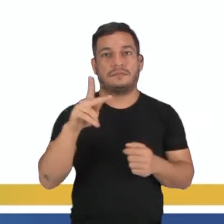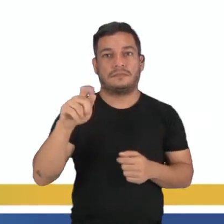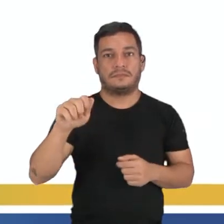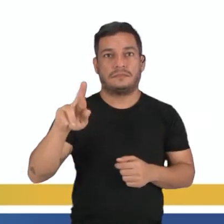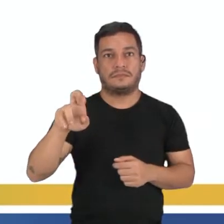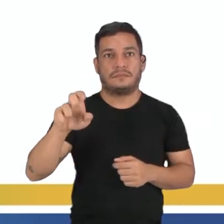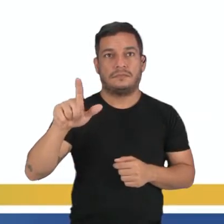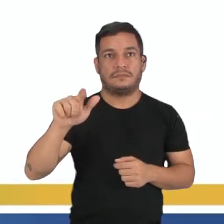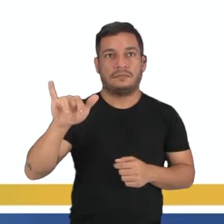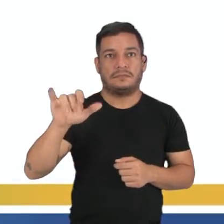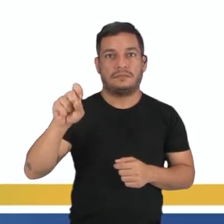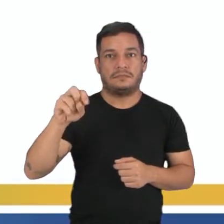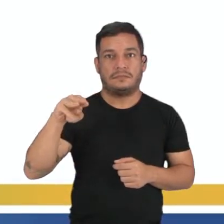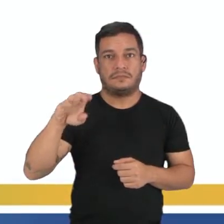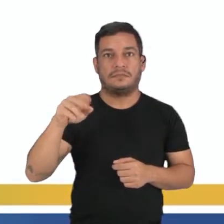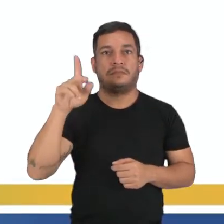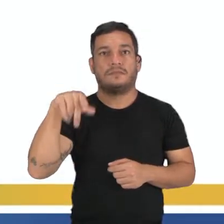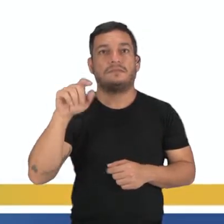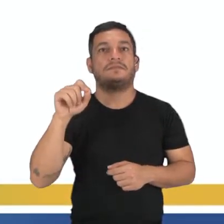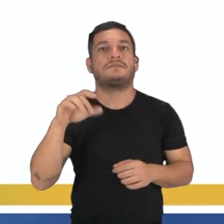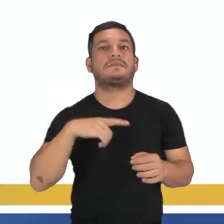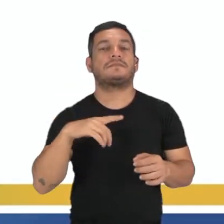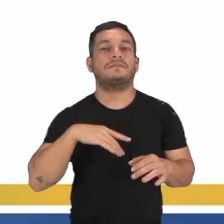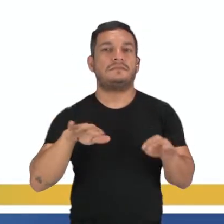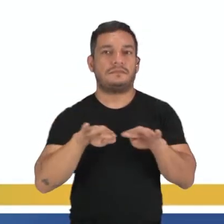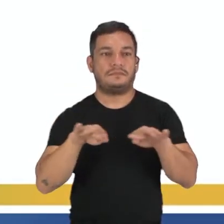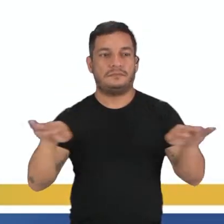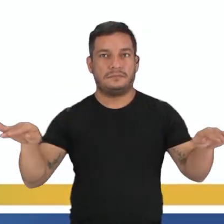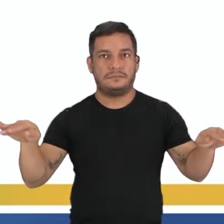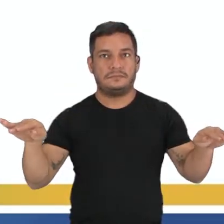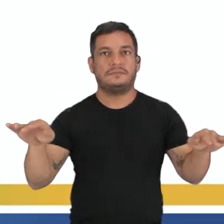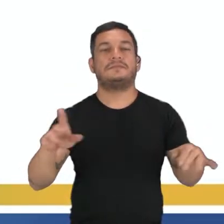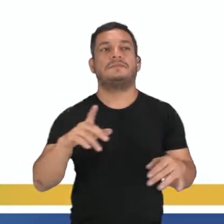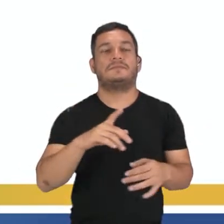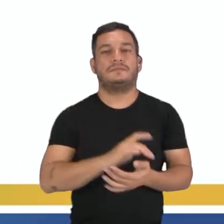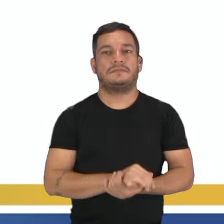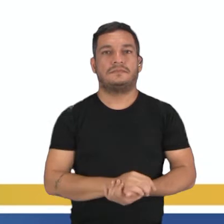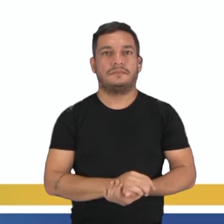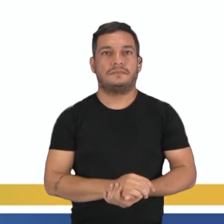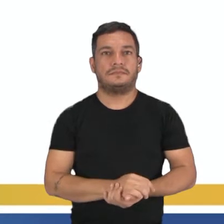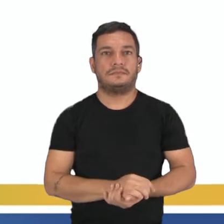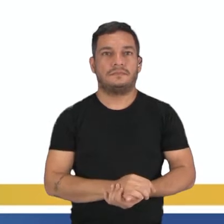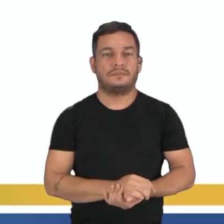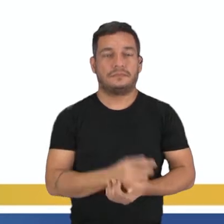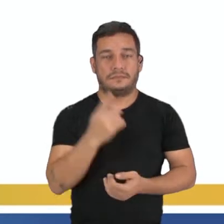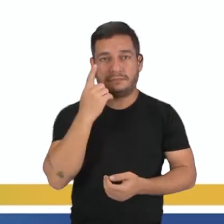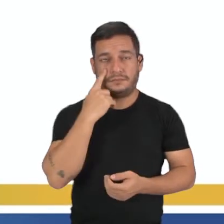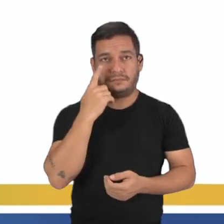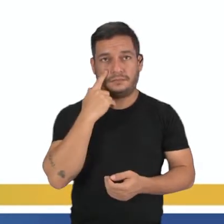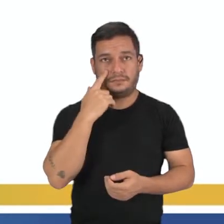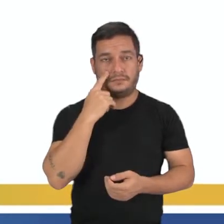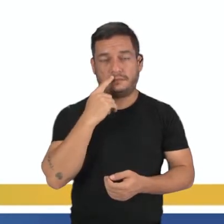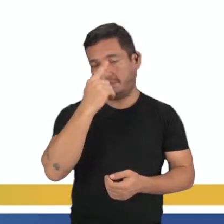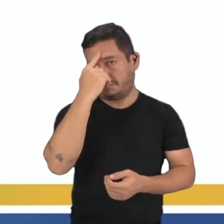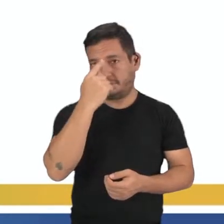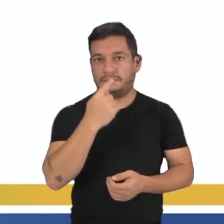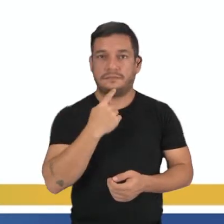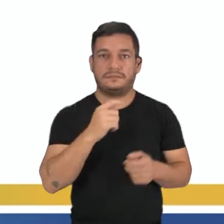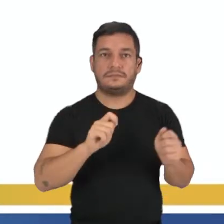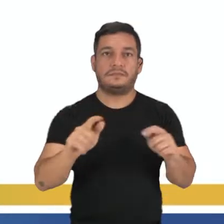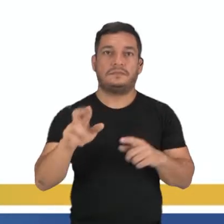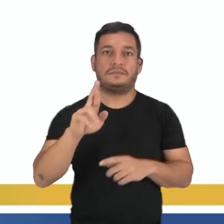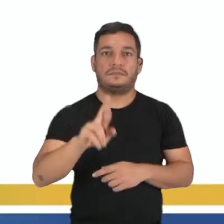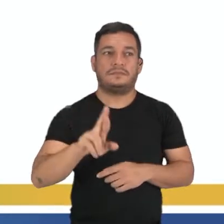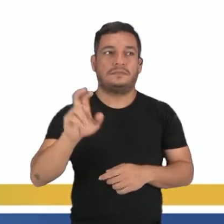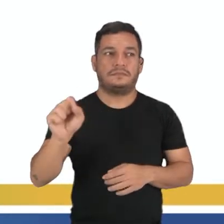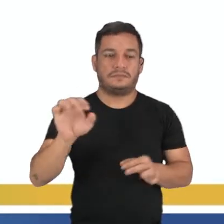retas é o fato de existir um plano, que as contém. Então, observe aí as retas R